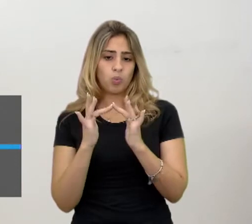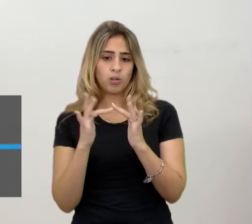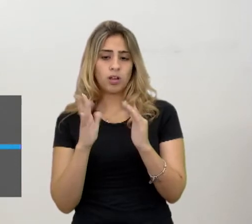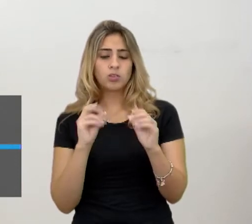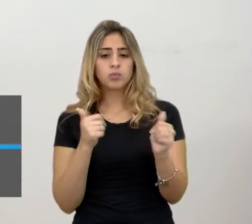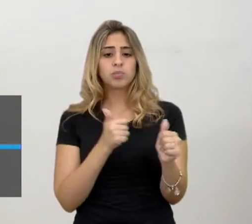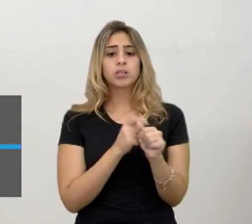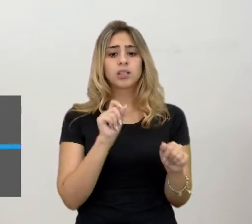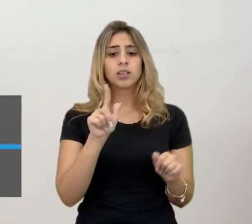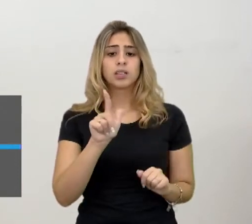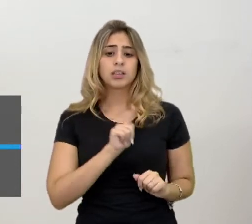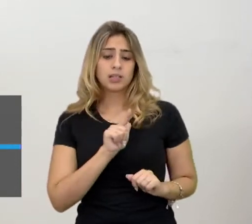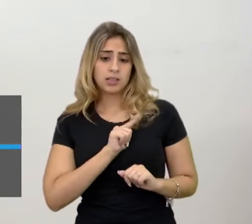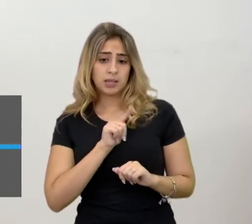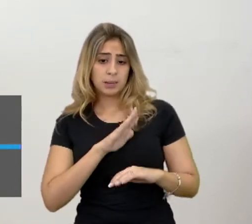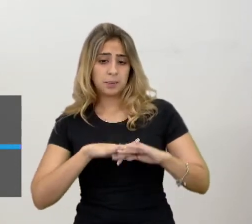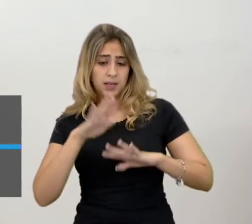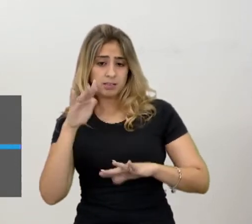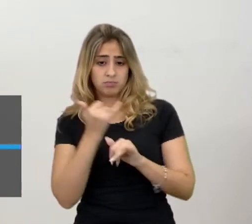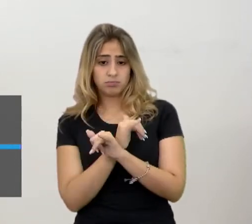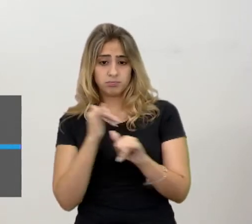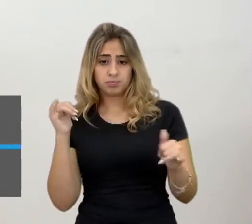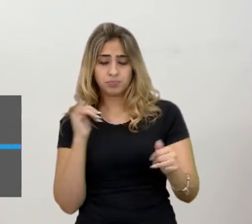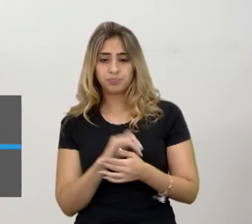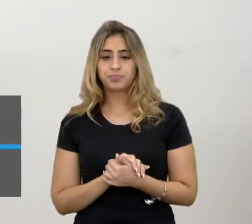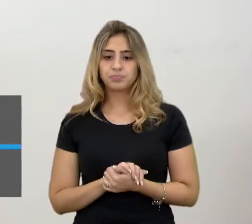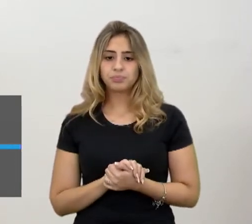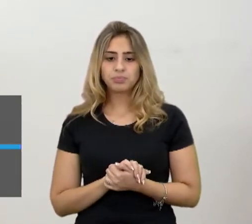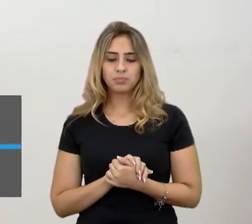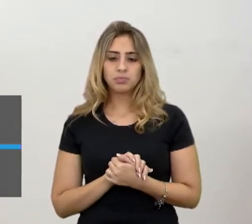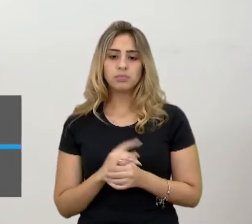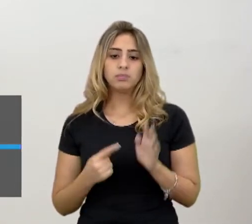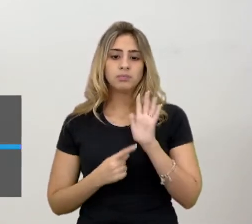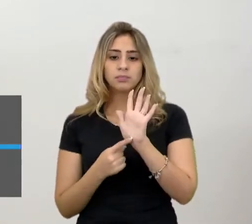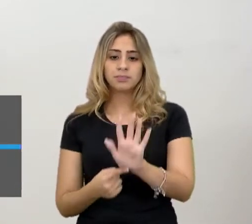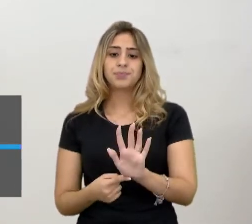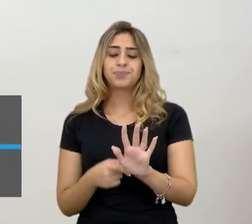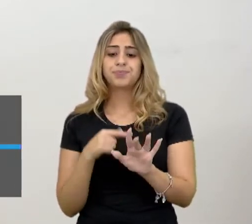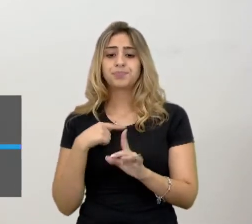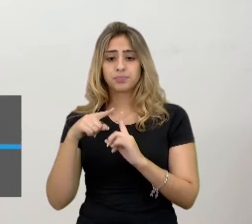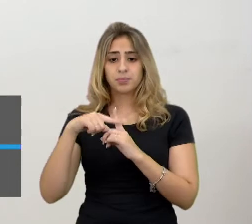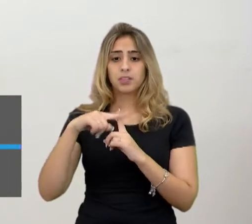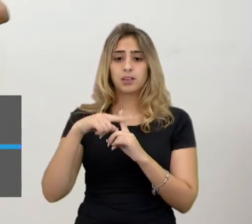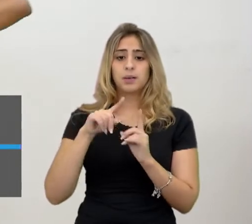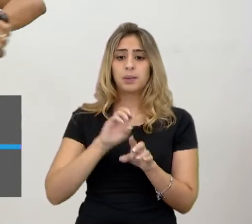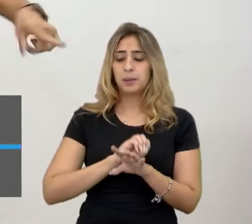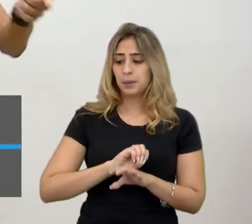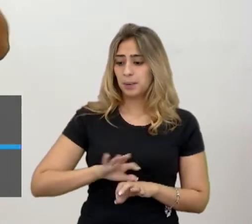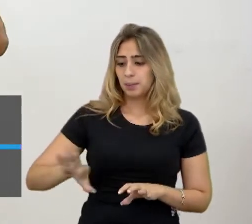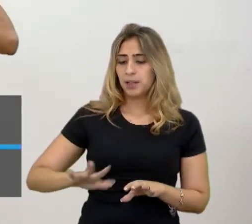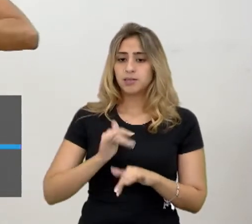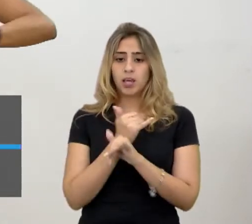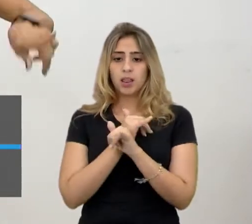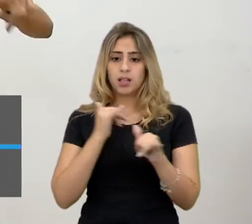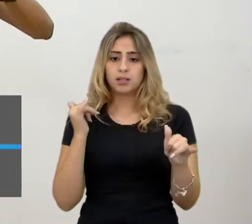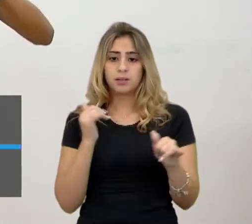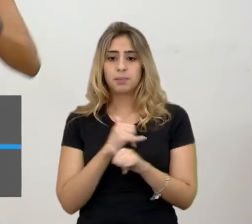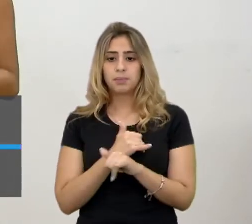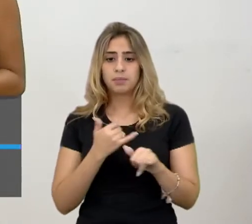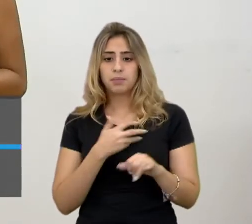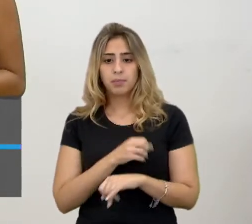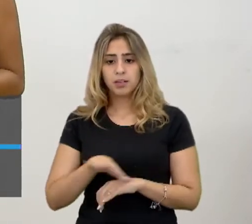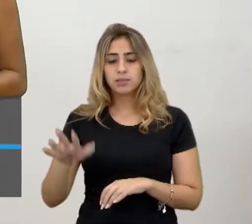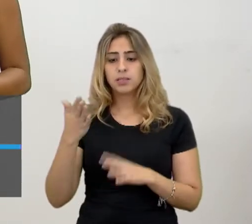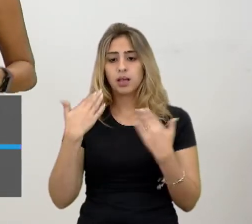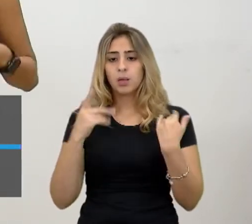mais temperatura, maior energia, né, demonstrado pelo aumento na temperatura, passa energia, passa calor para quem